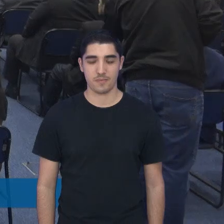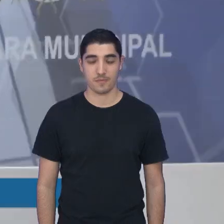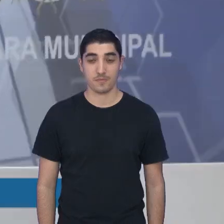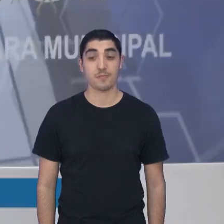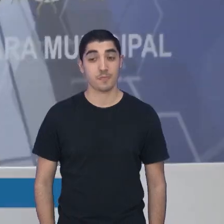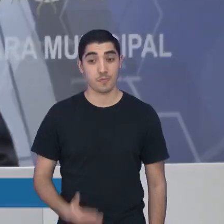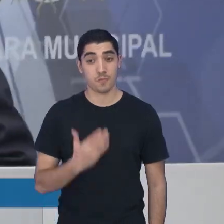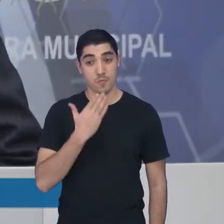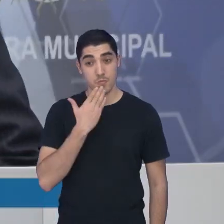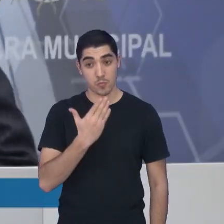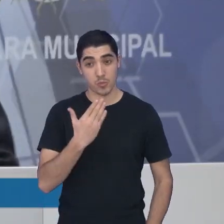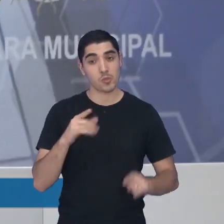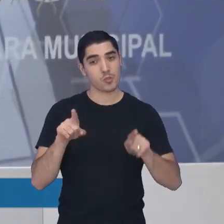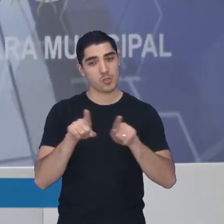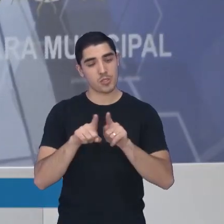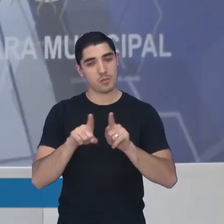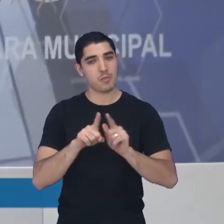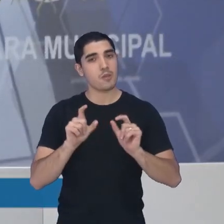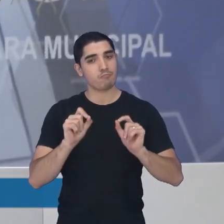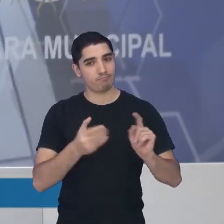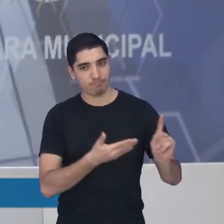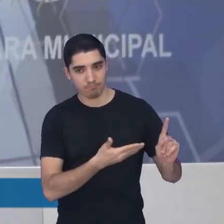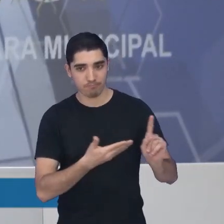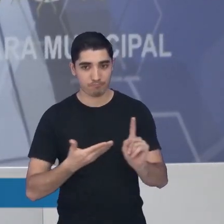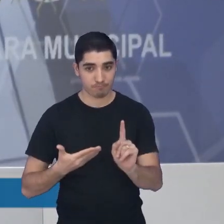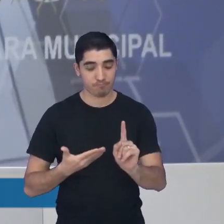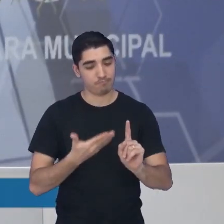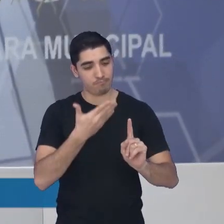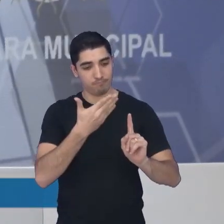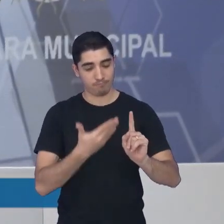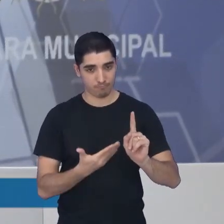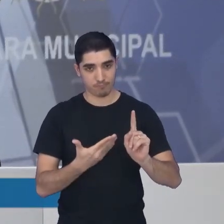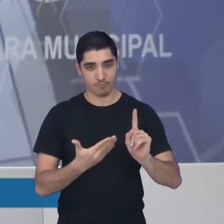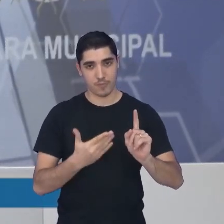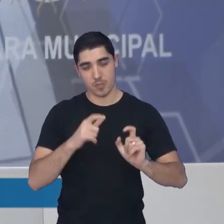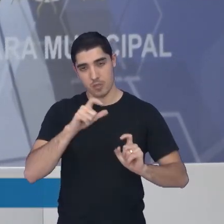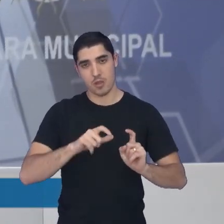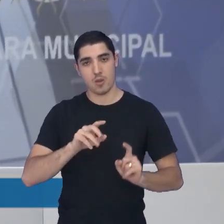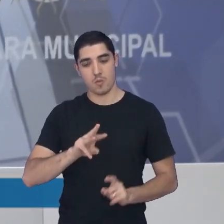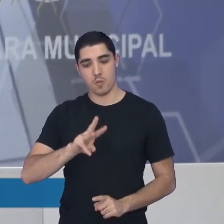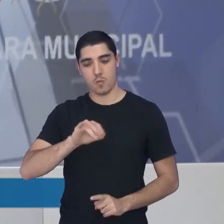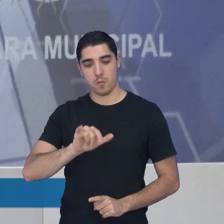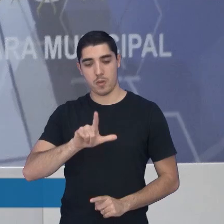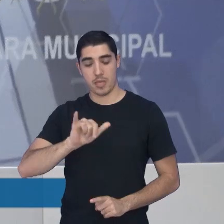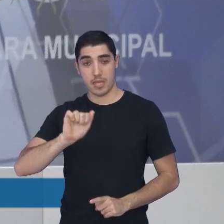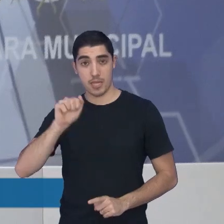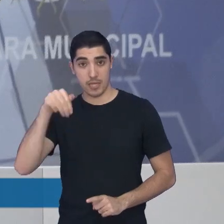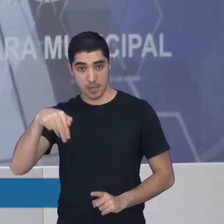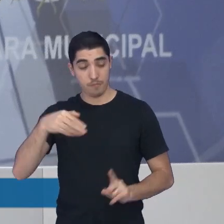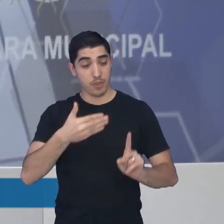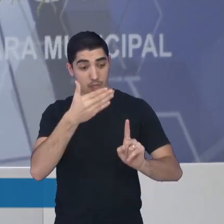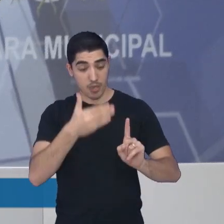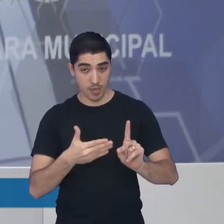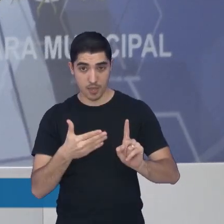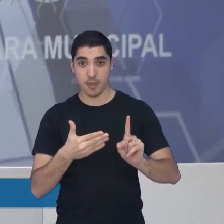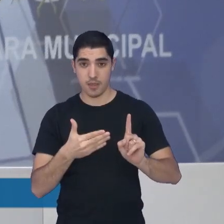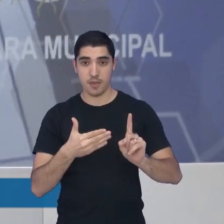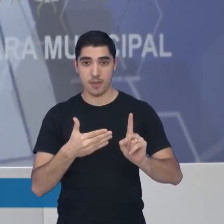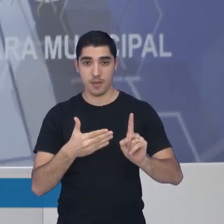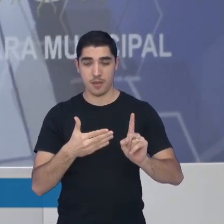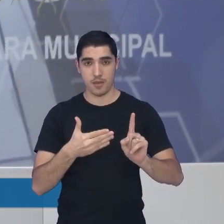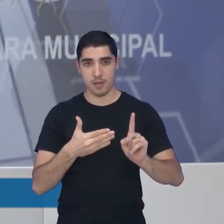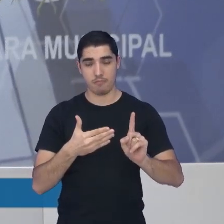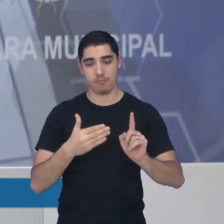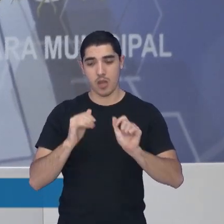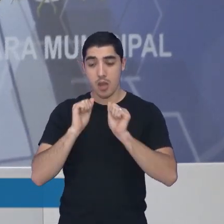Convidamos também para fazer parte da mesa diretora o Dr. William de Souza Freitas, assessor de